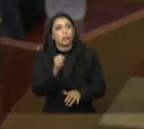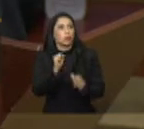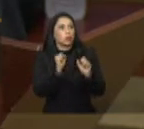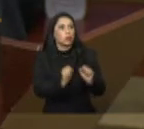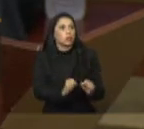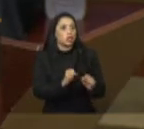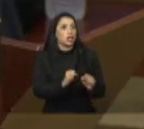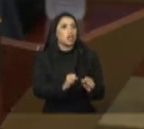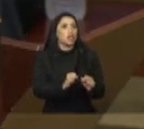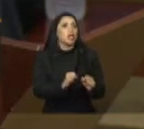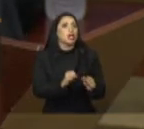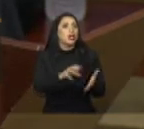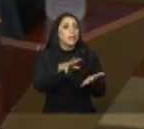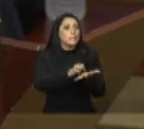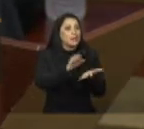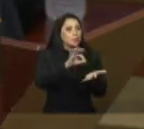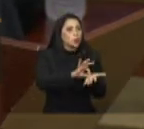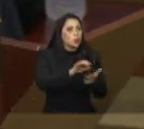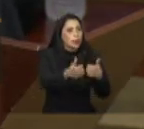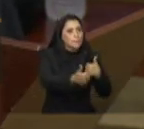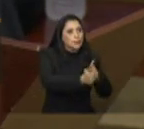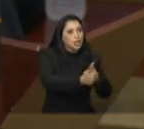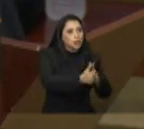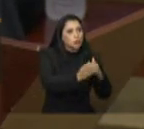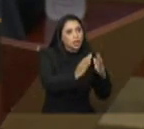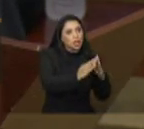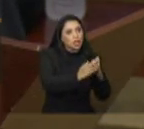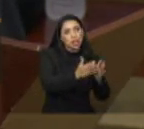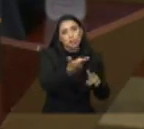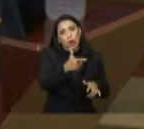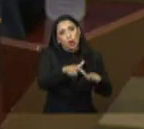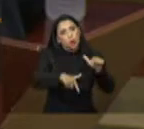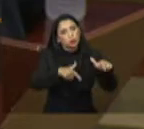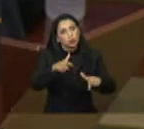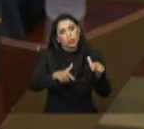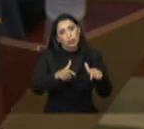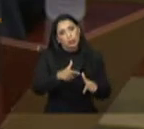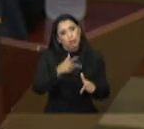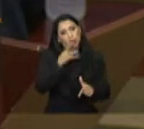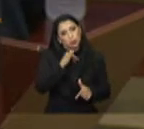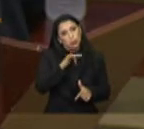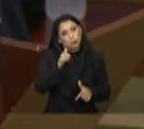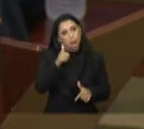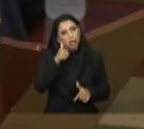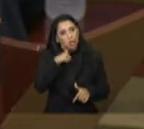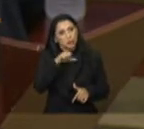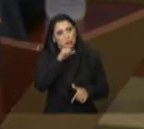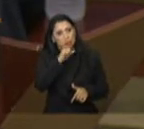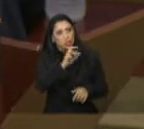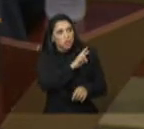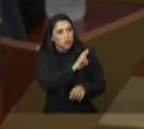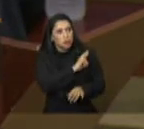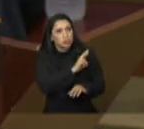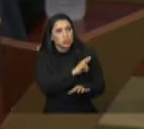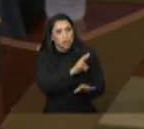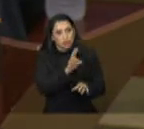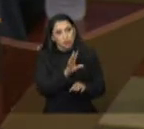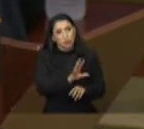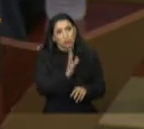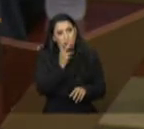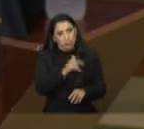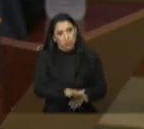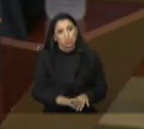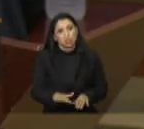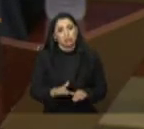menor em creche próximo ao local de trabalho ou a residência dos responsáveis legais Na Linha Do que decidido por esta